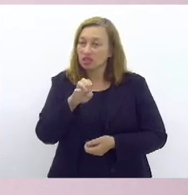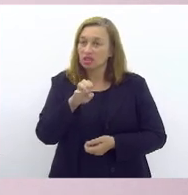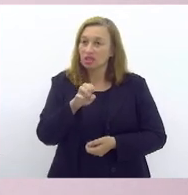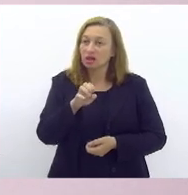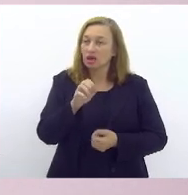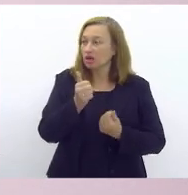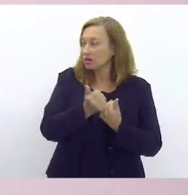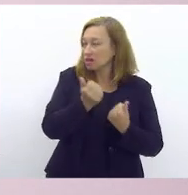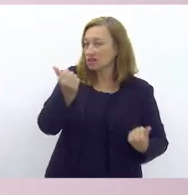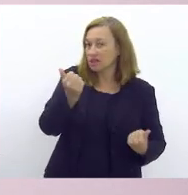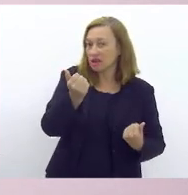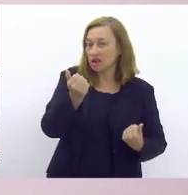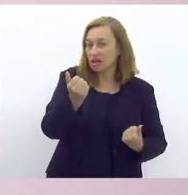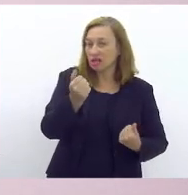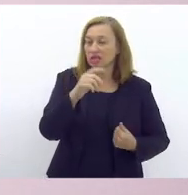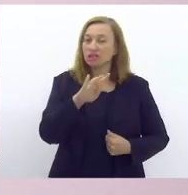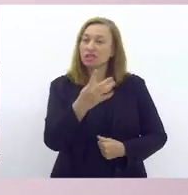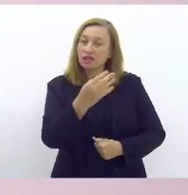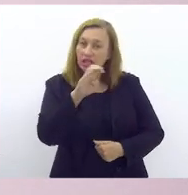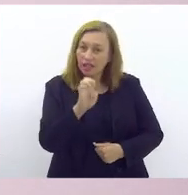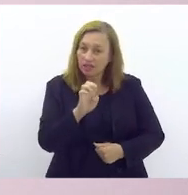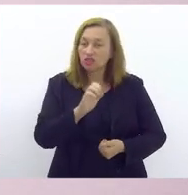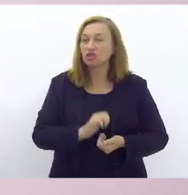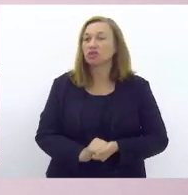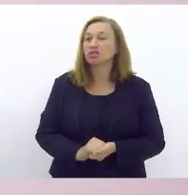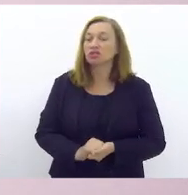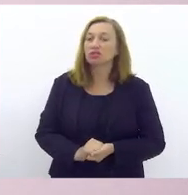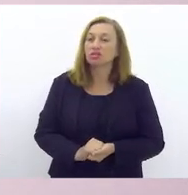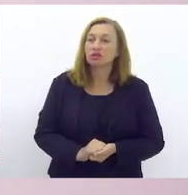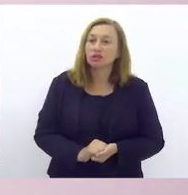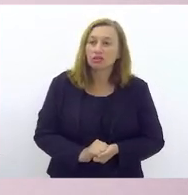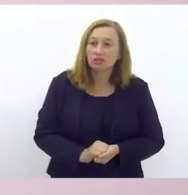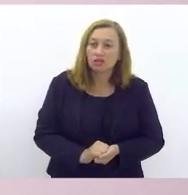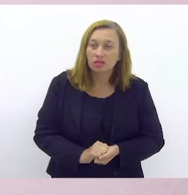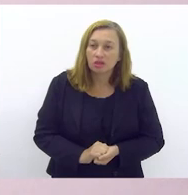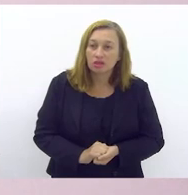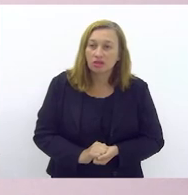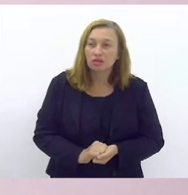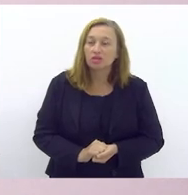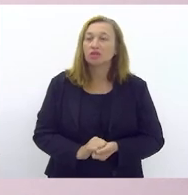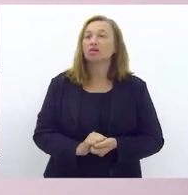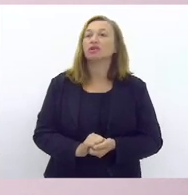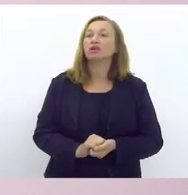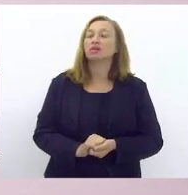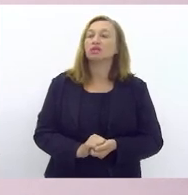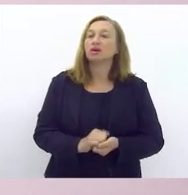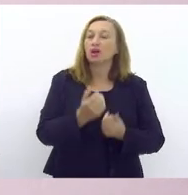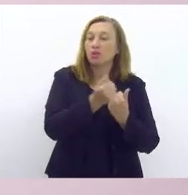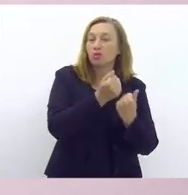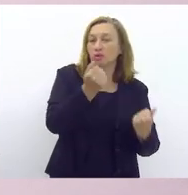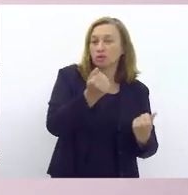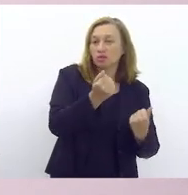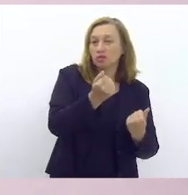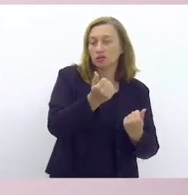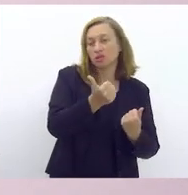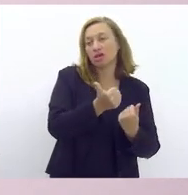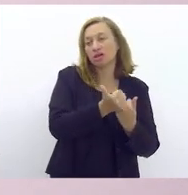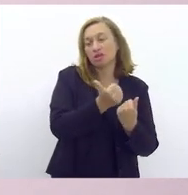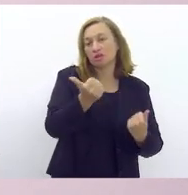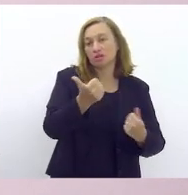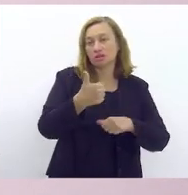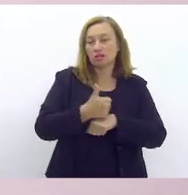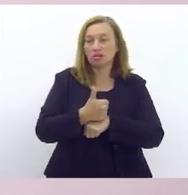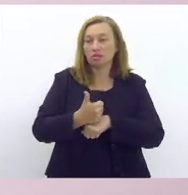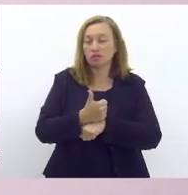meu mandato foi acionado, nós recebemos, né, auxiliares de creche, agentes auxiliares de creche ali